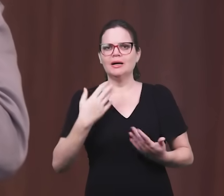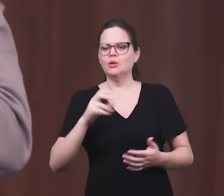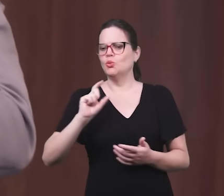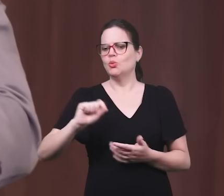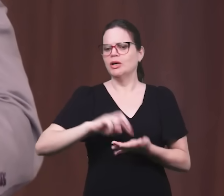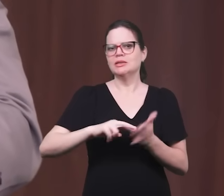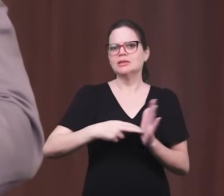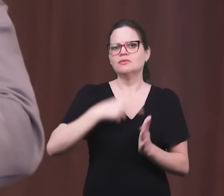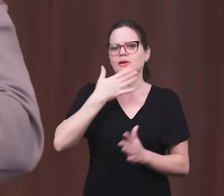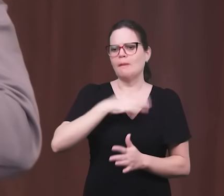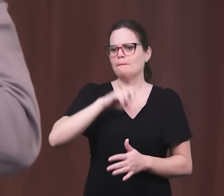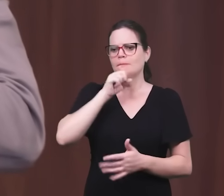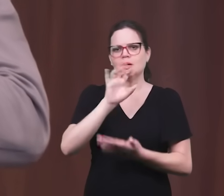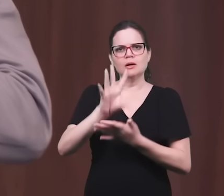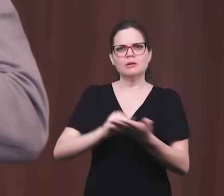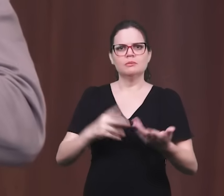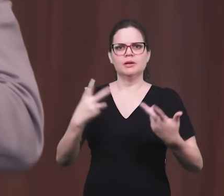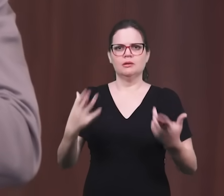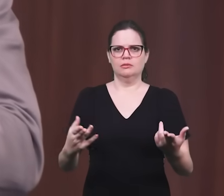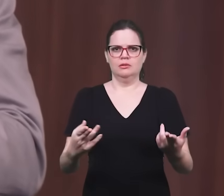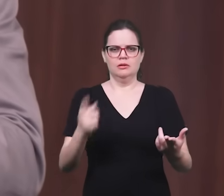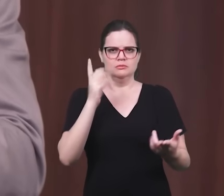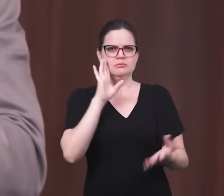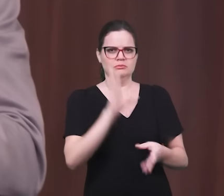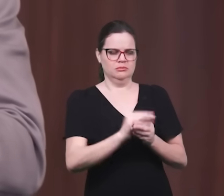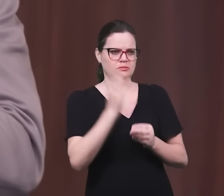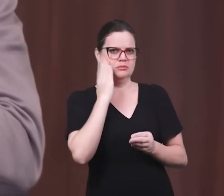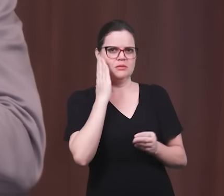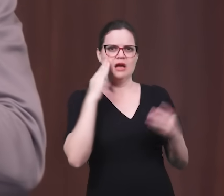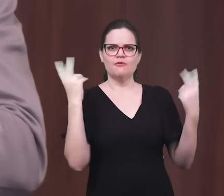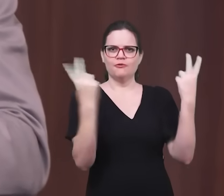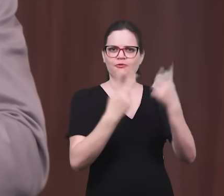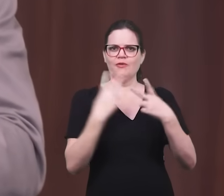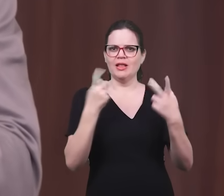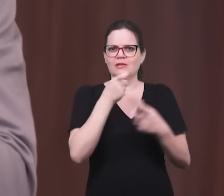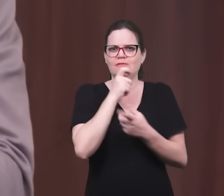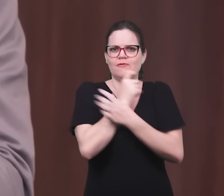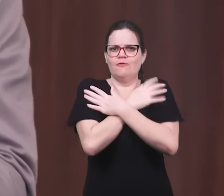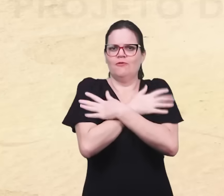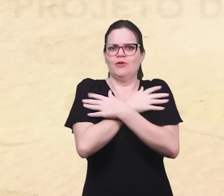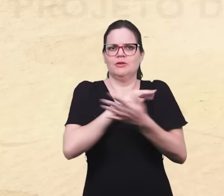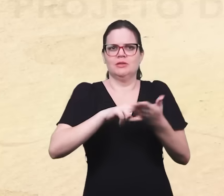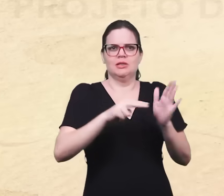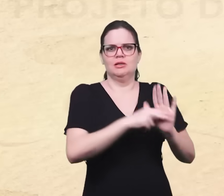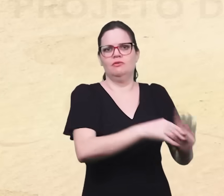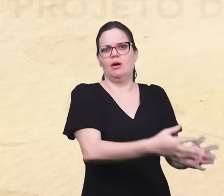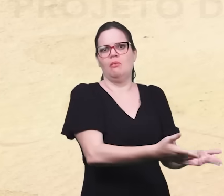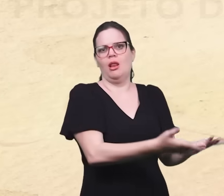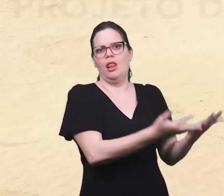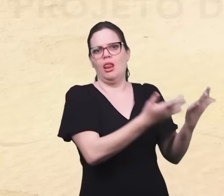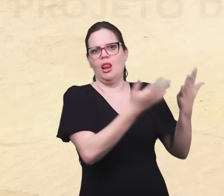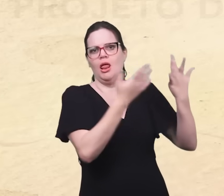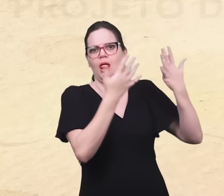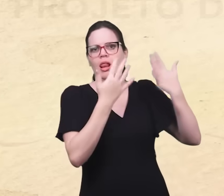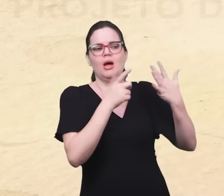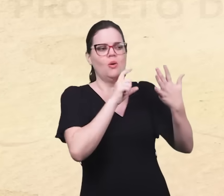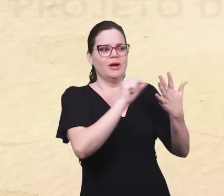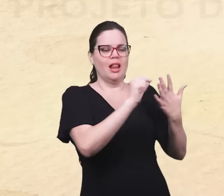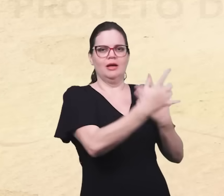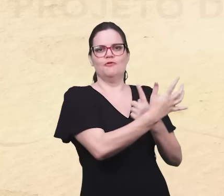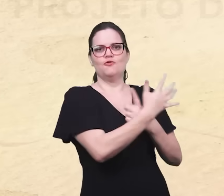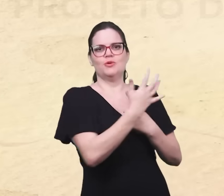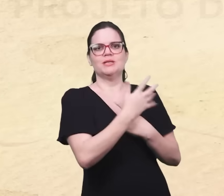que é ser um pai. Que há um vento frio soprando, há um vento gelado soprando, o amor de muitos